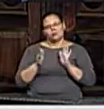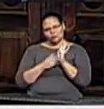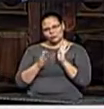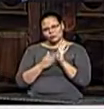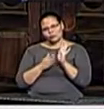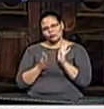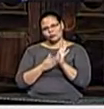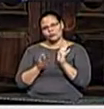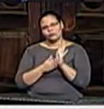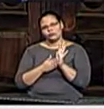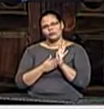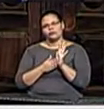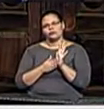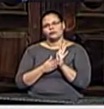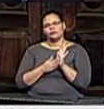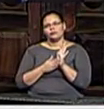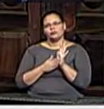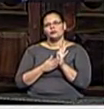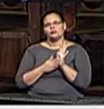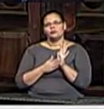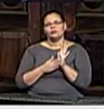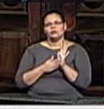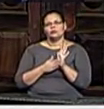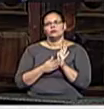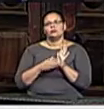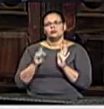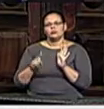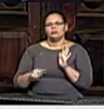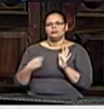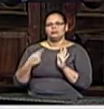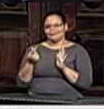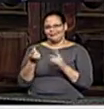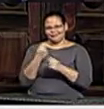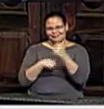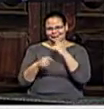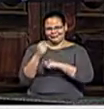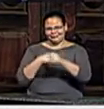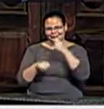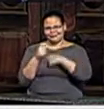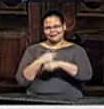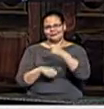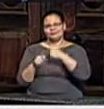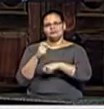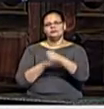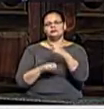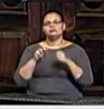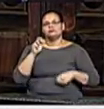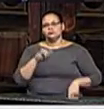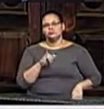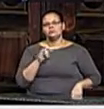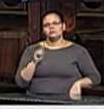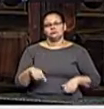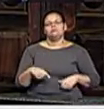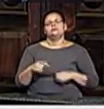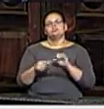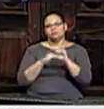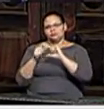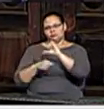propostas de reforma administrativa se essa